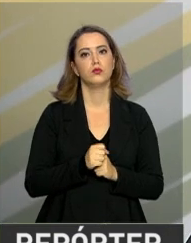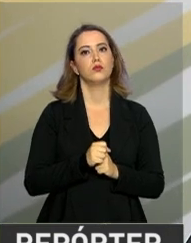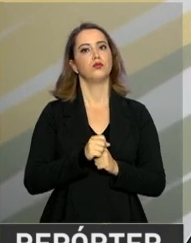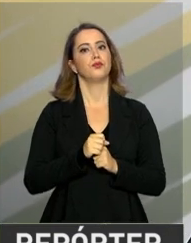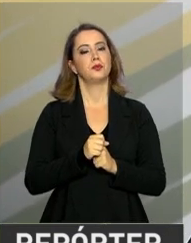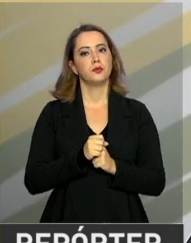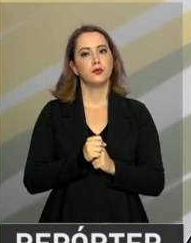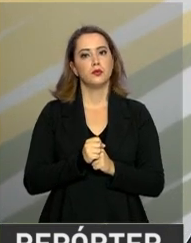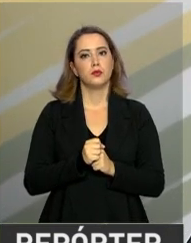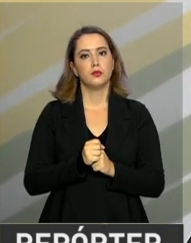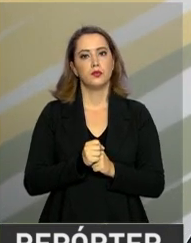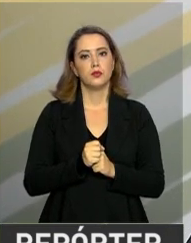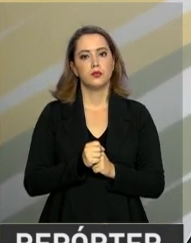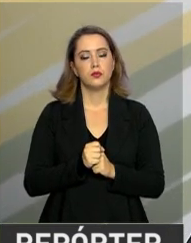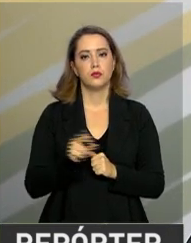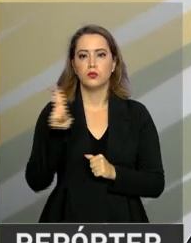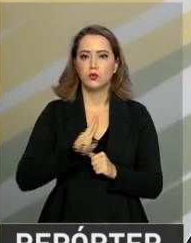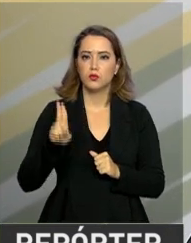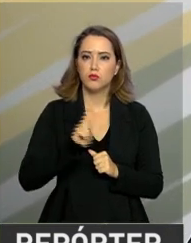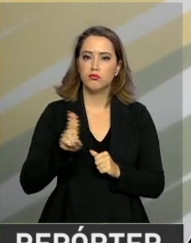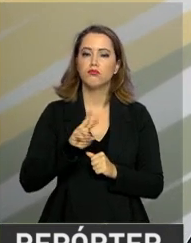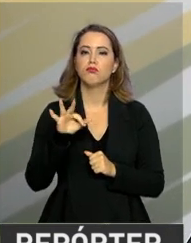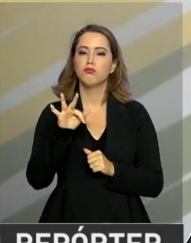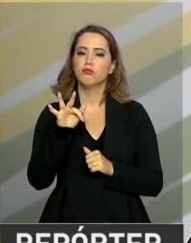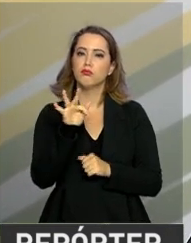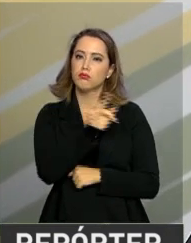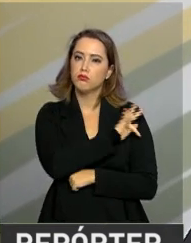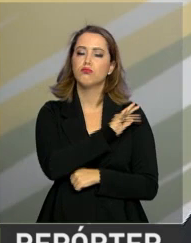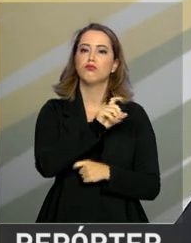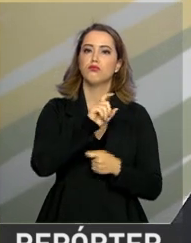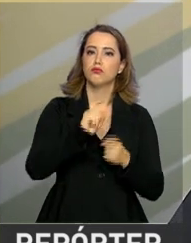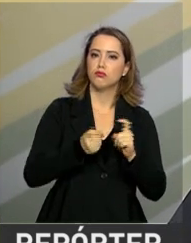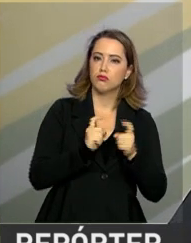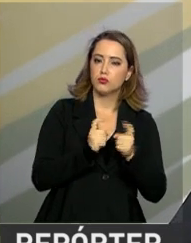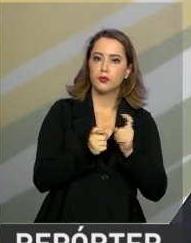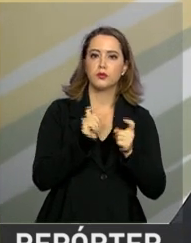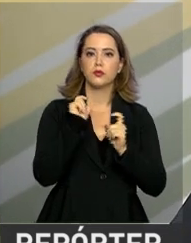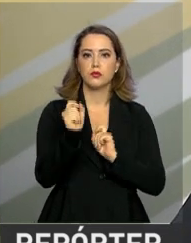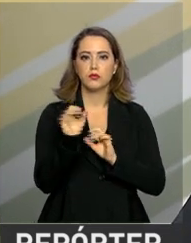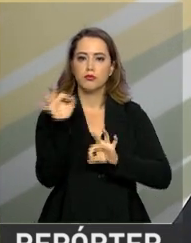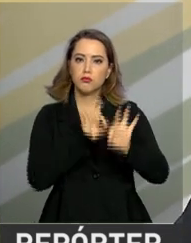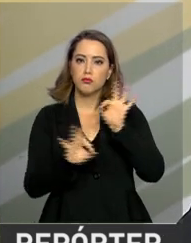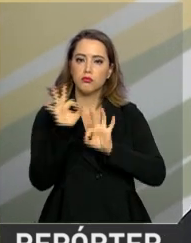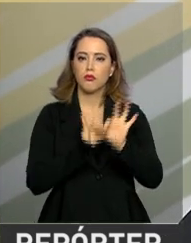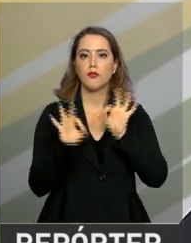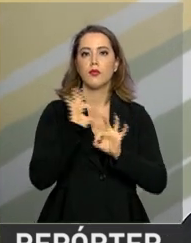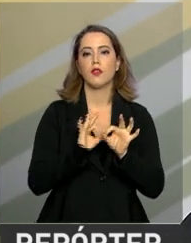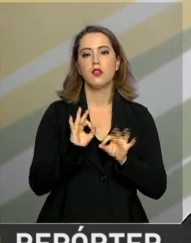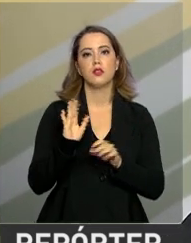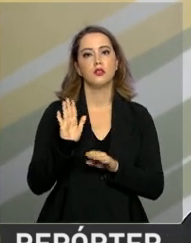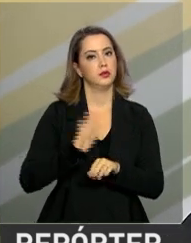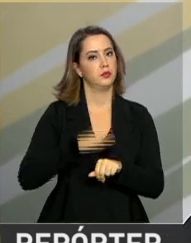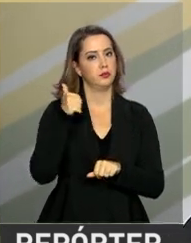utilização de técnicas de gestão e de administração